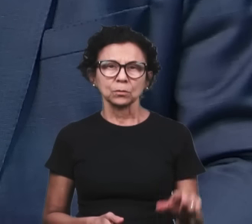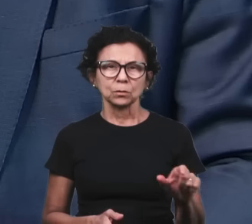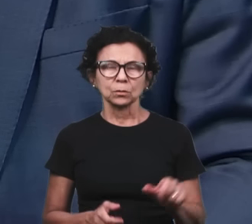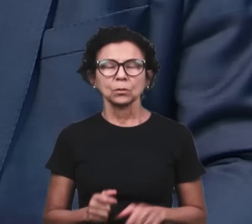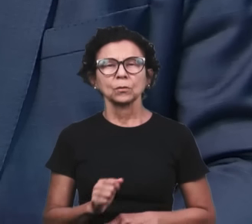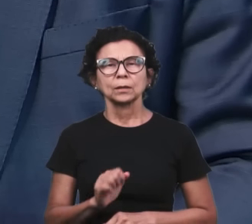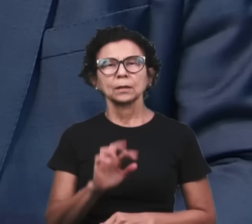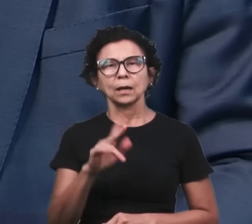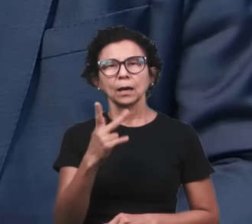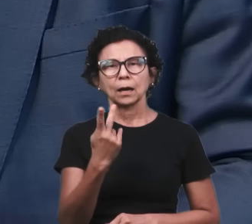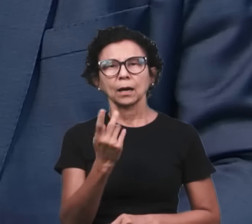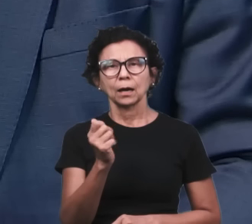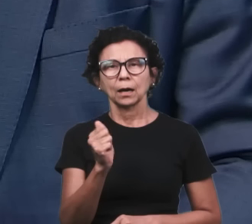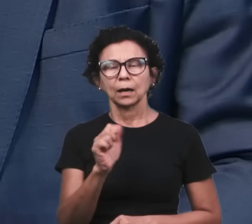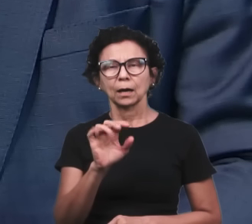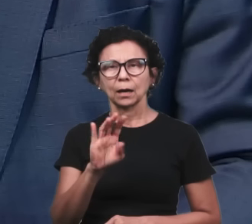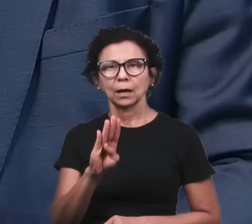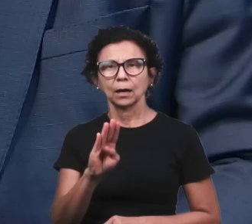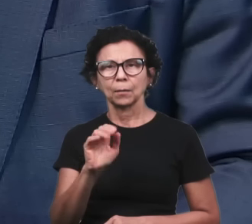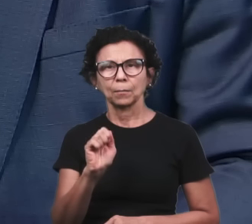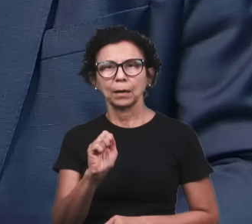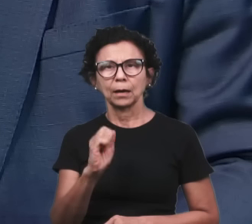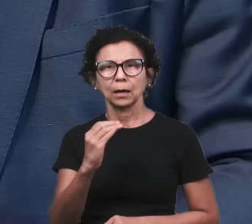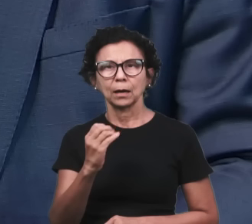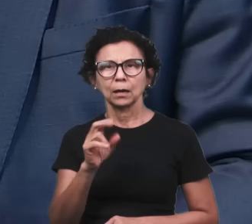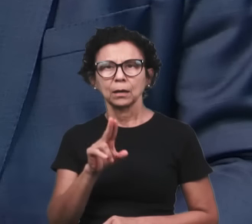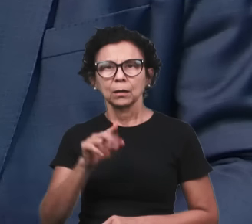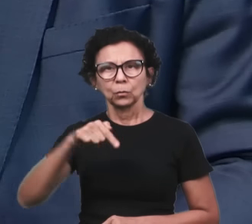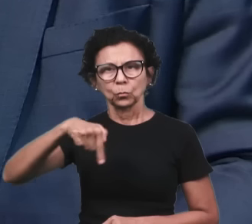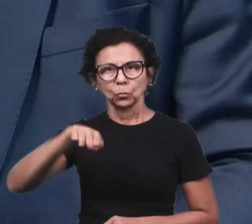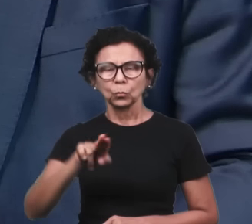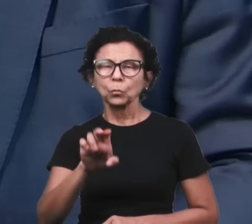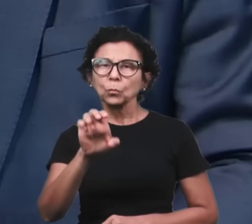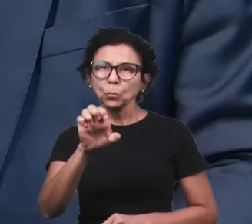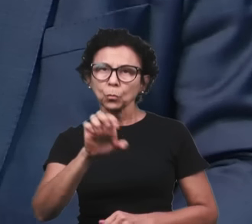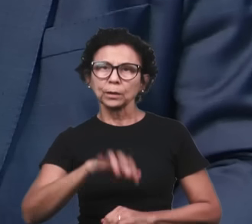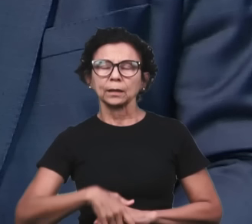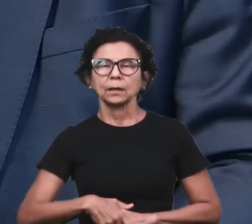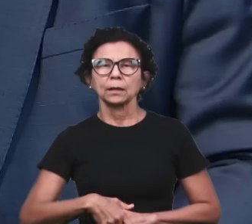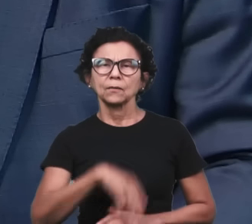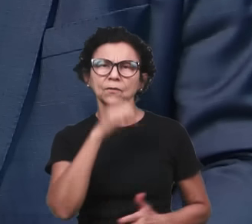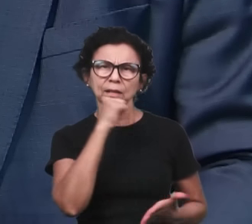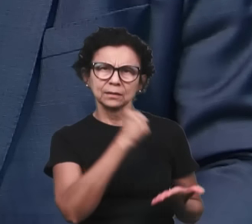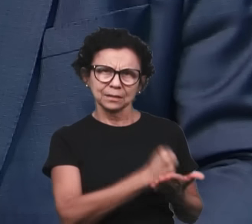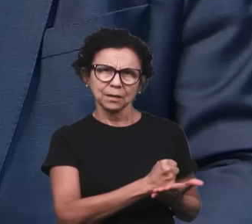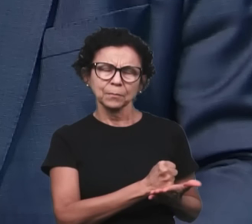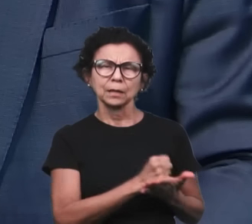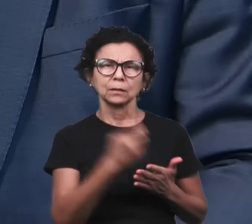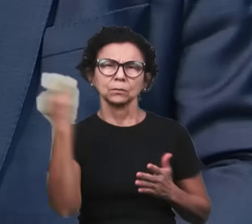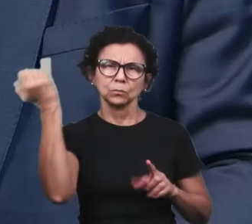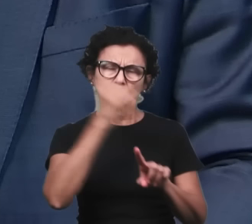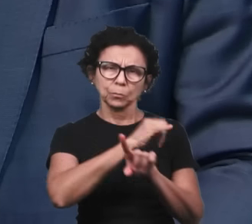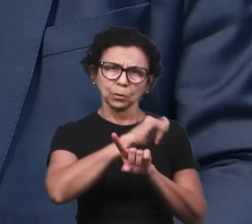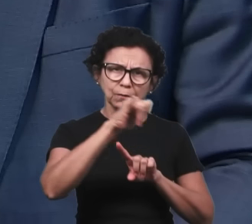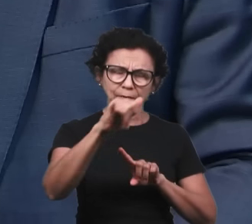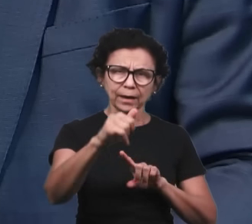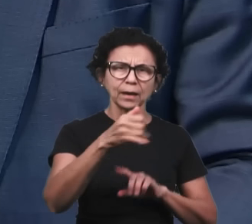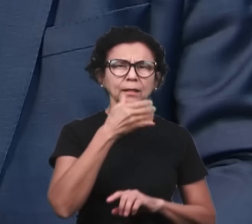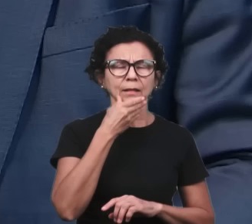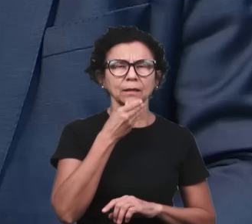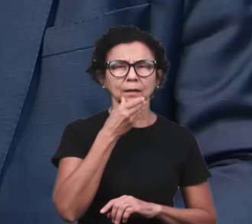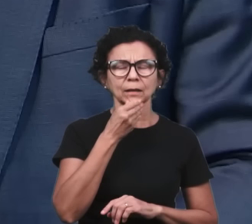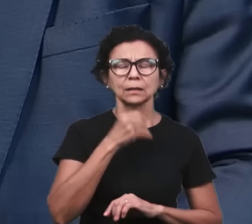um dos profetas menores do Velho Testamento e que nos trouxe ensinamentos de